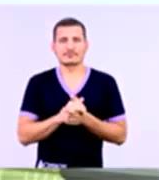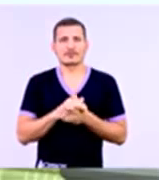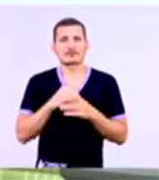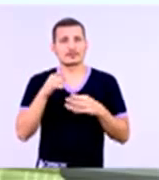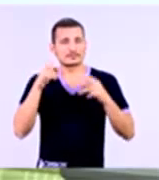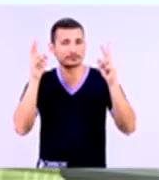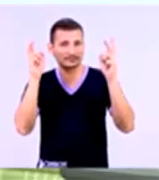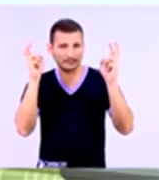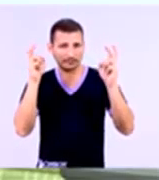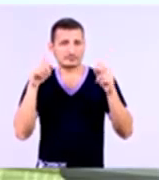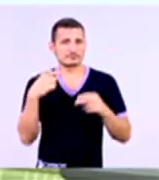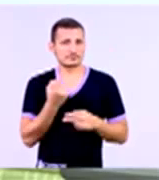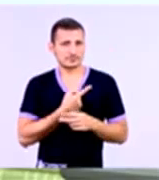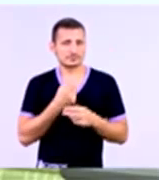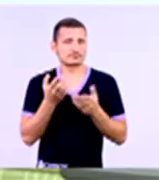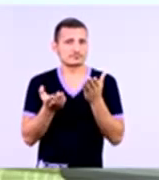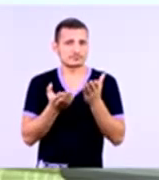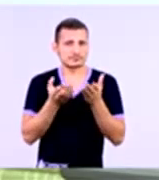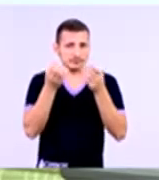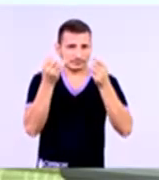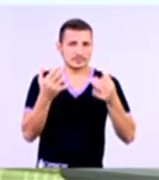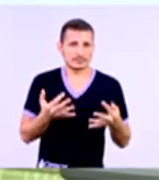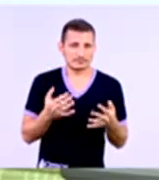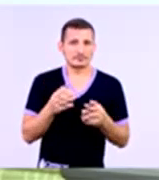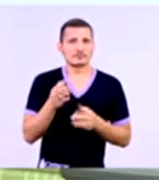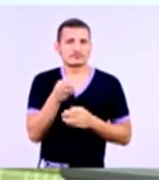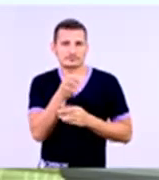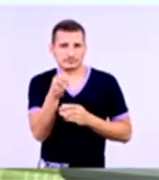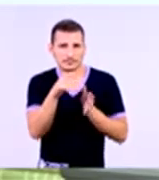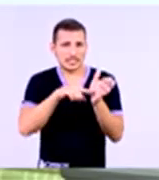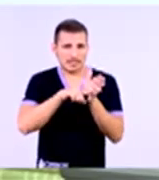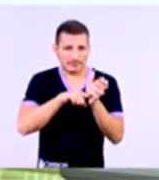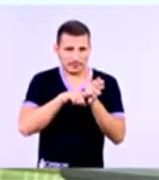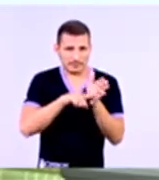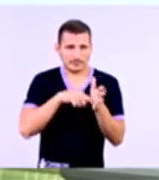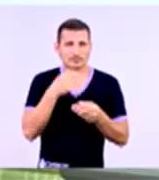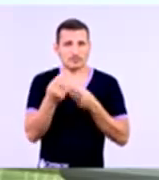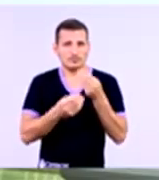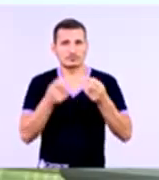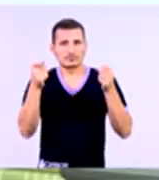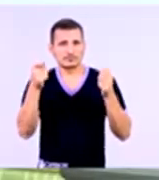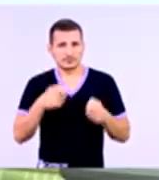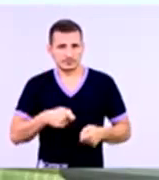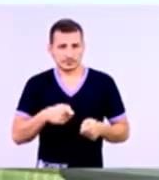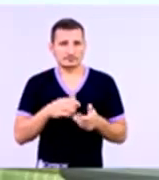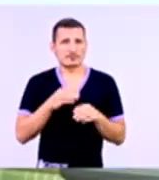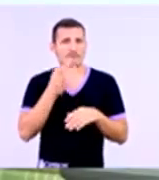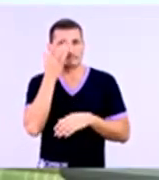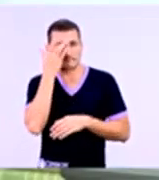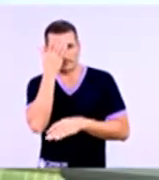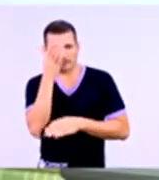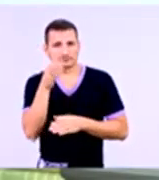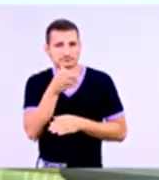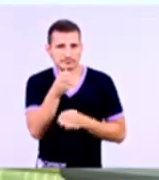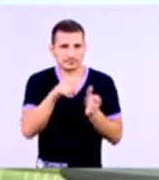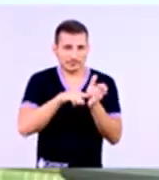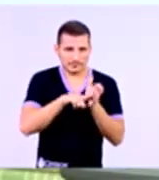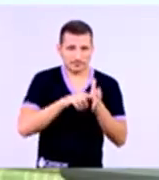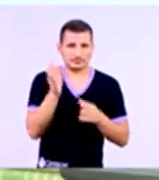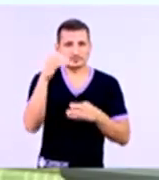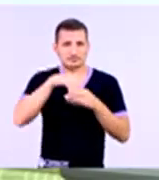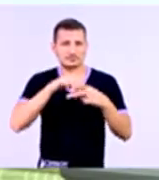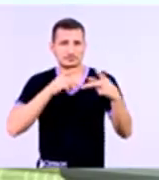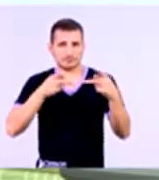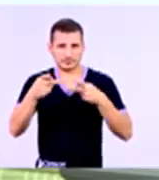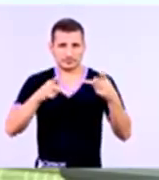nós tratamos e nós entendemos, o chamamos de navegabilidade, como permitir uma fácil navegação dentro de um projeto